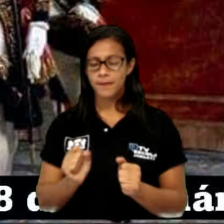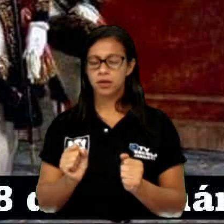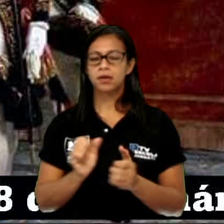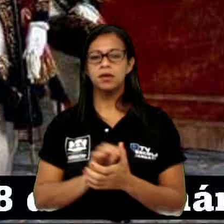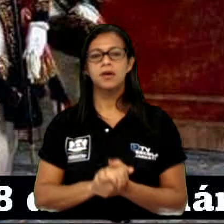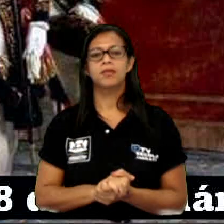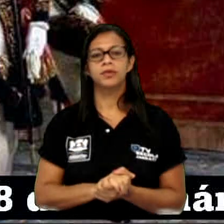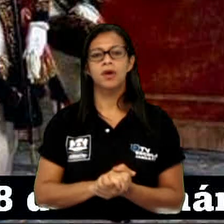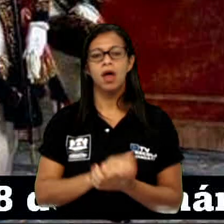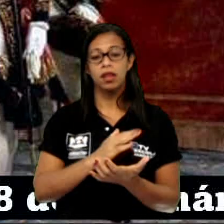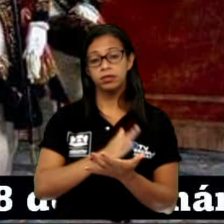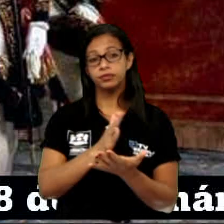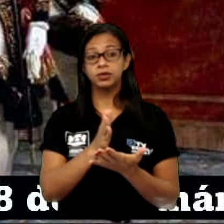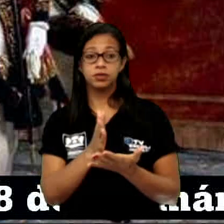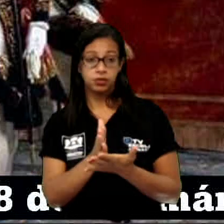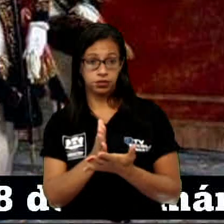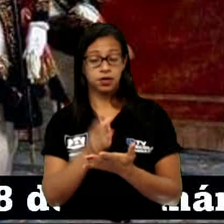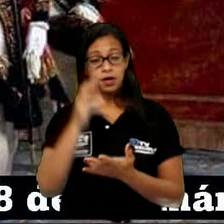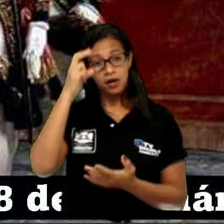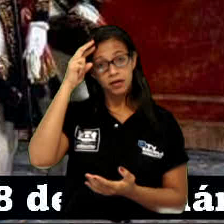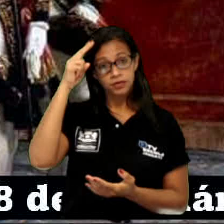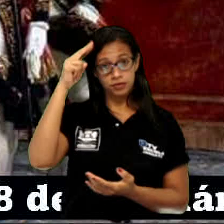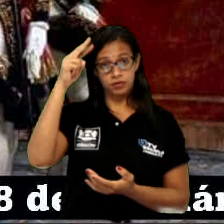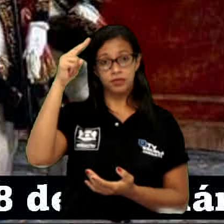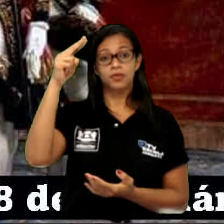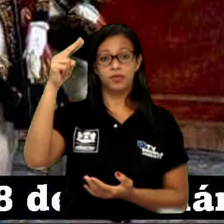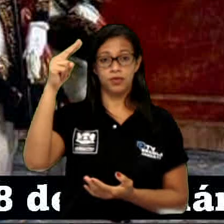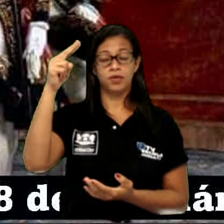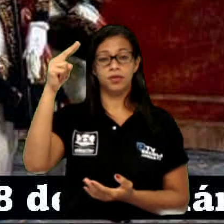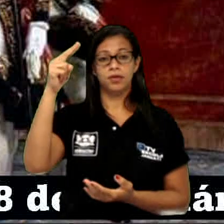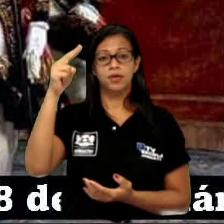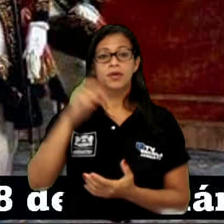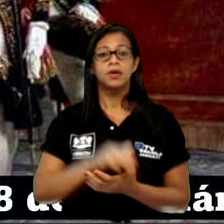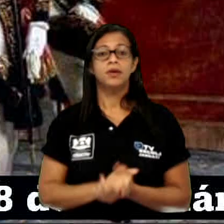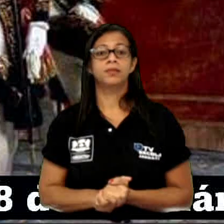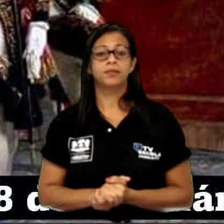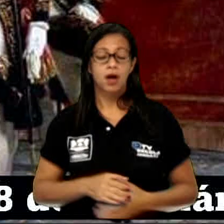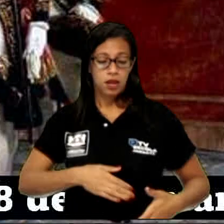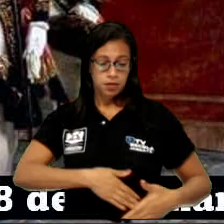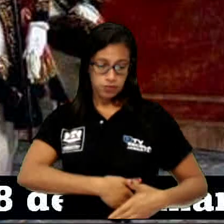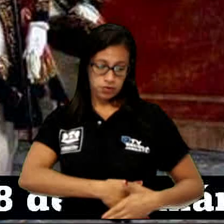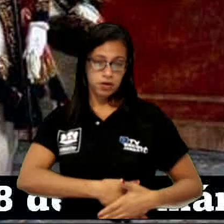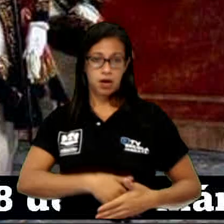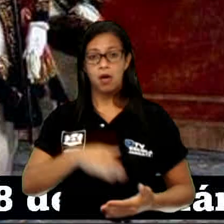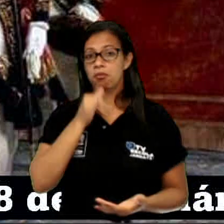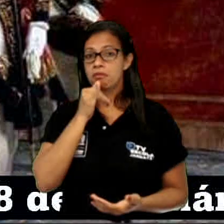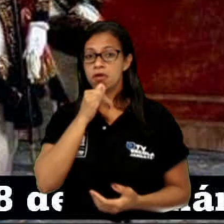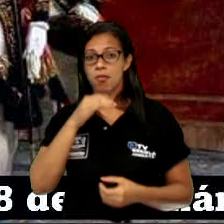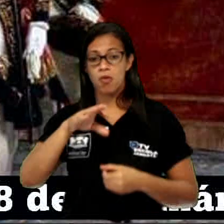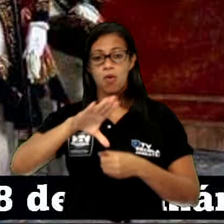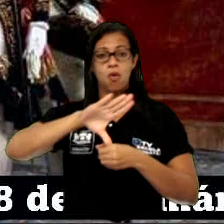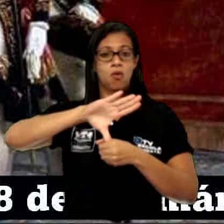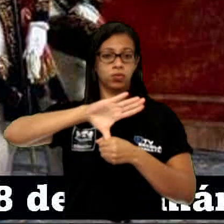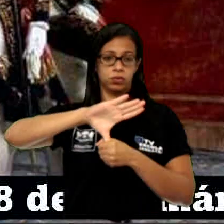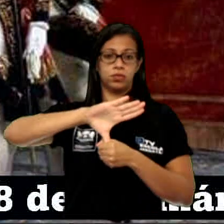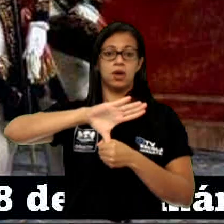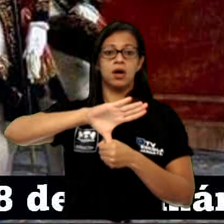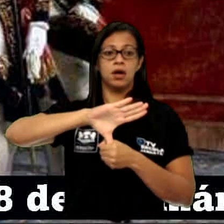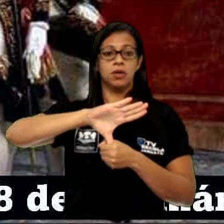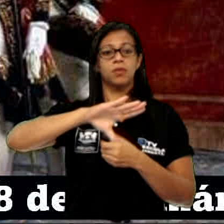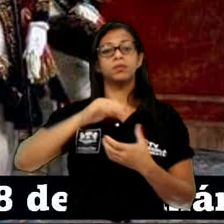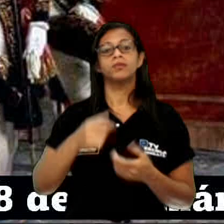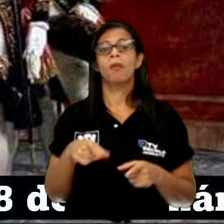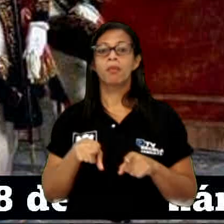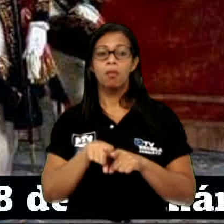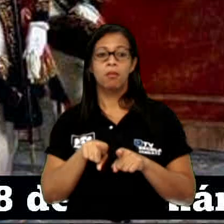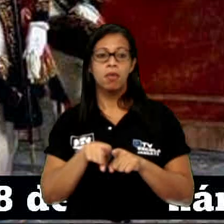certo? Em três períodos. O consulado, que vai de 1799 a 1808, o